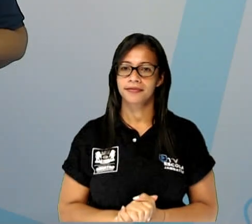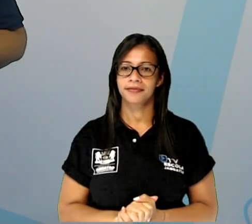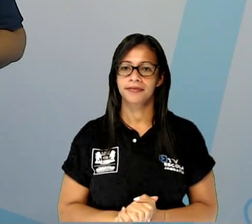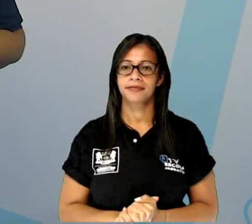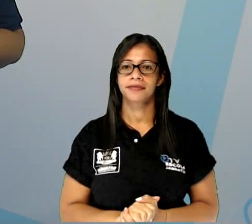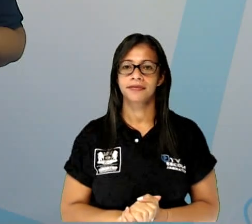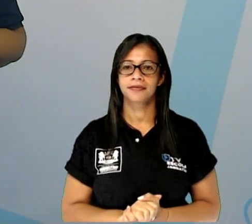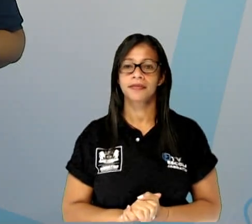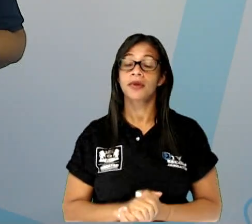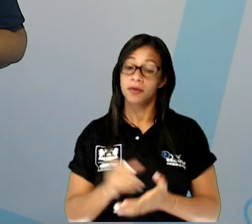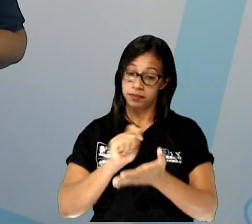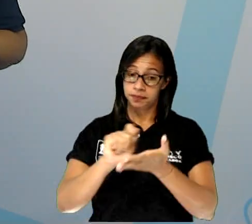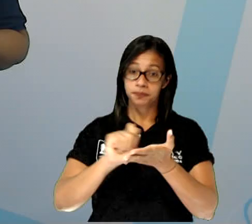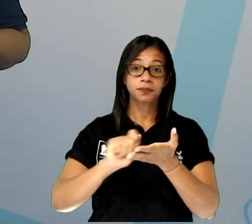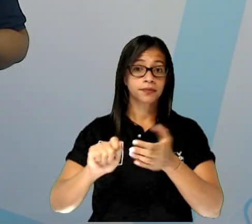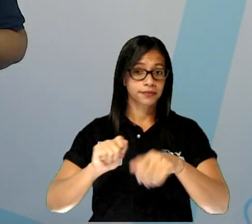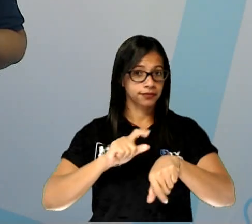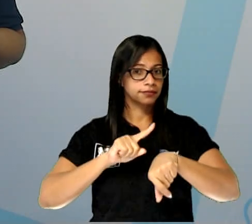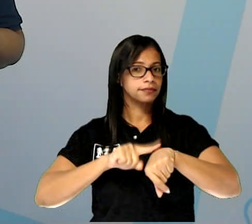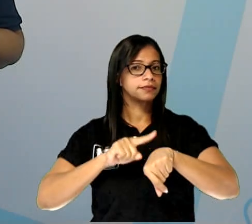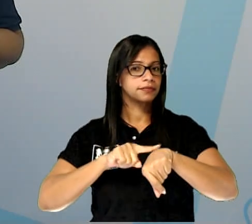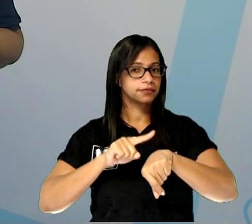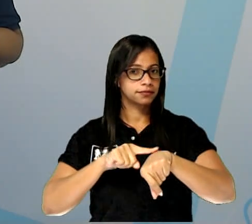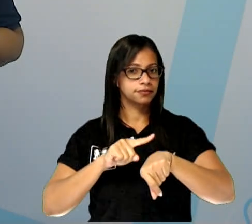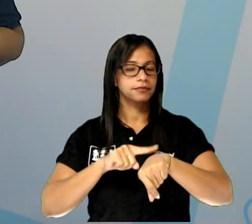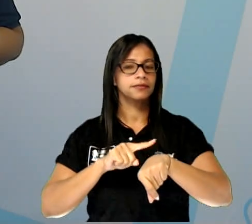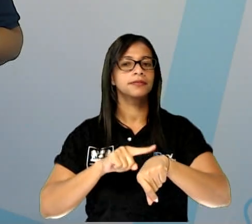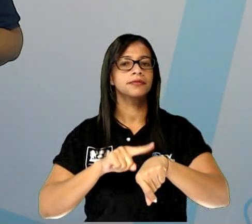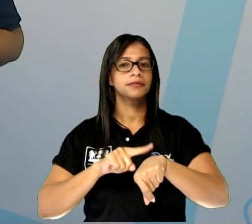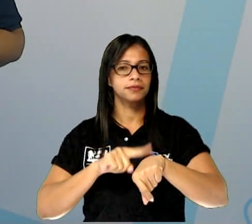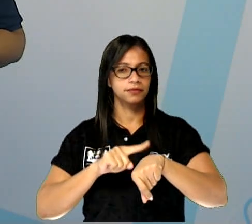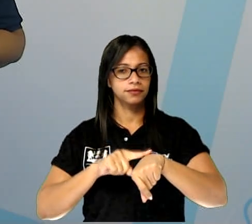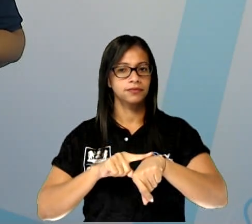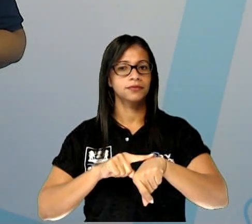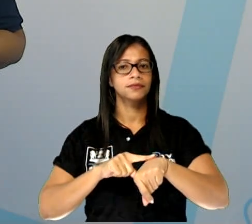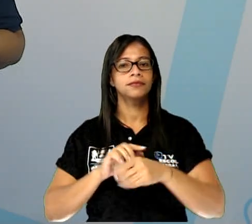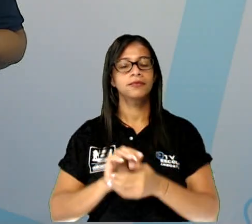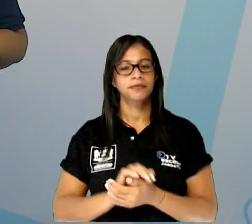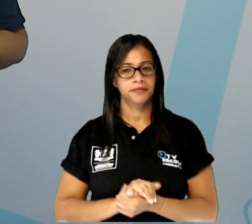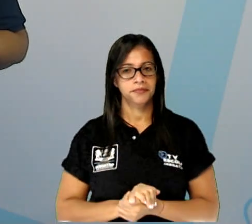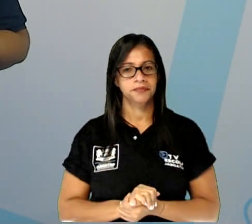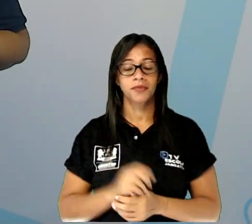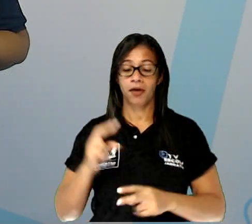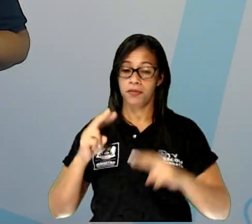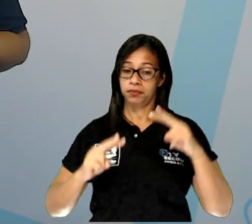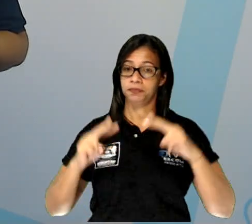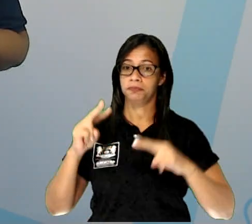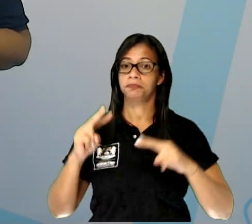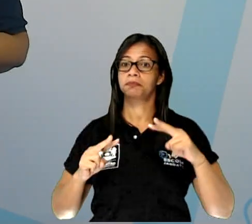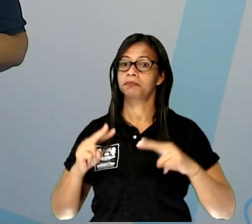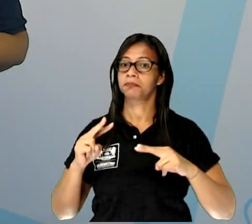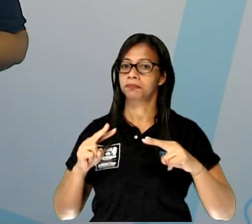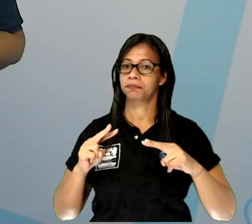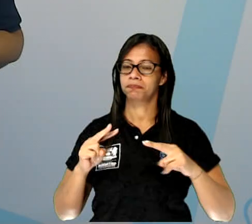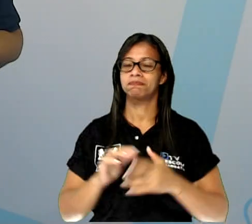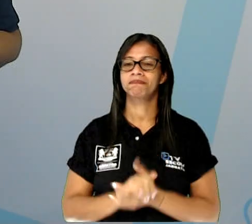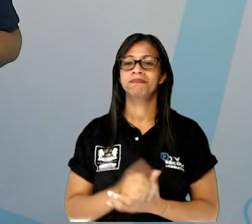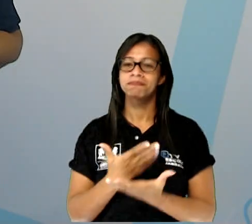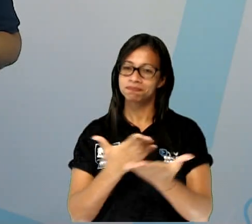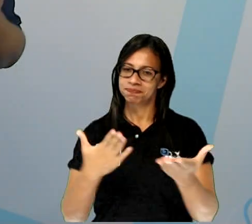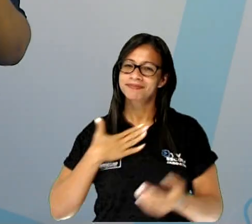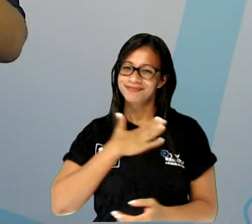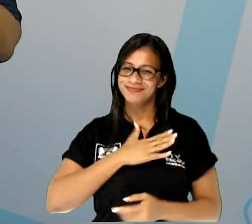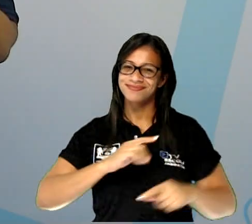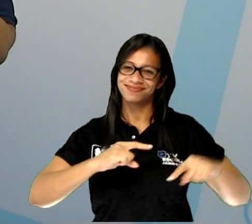vai marcando o horário para você fazer a verificação que a gente fez, as observações. Vocês gostaram do